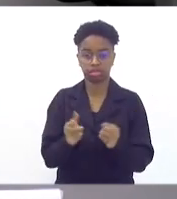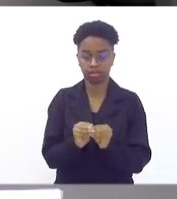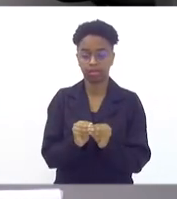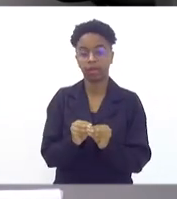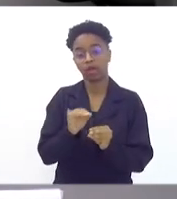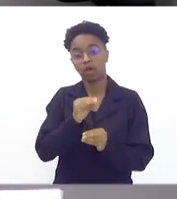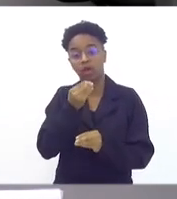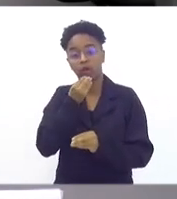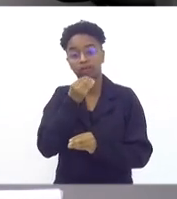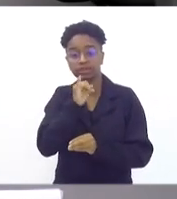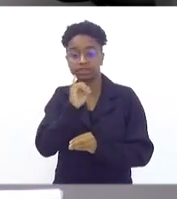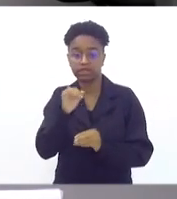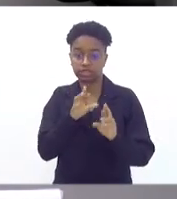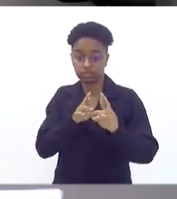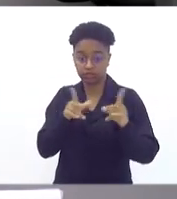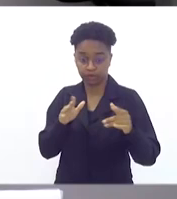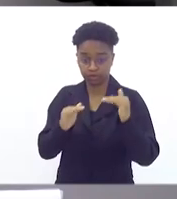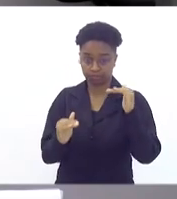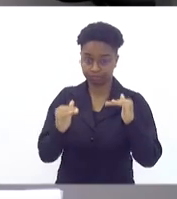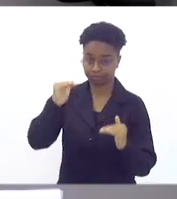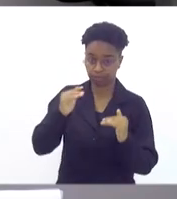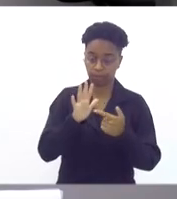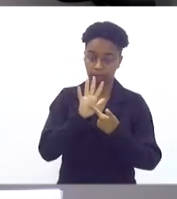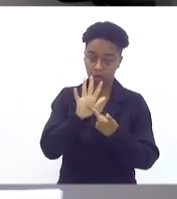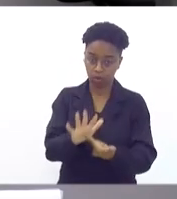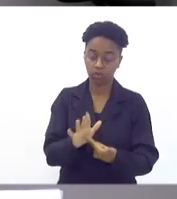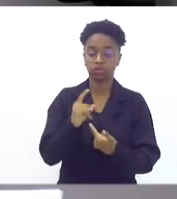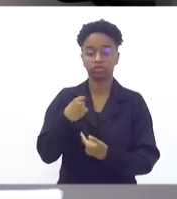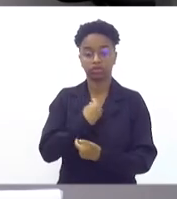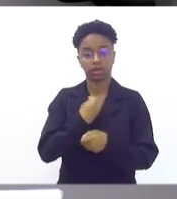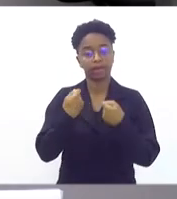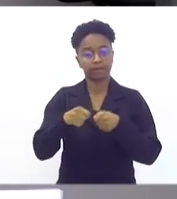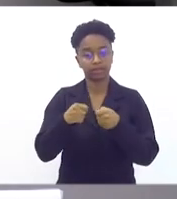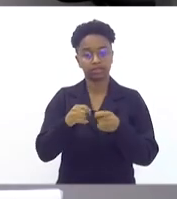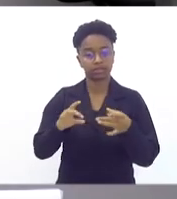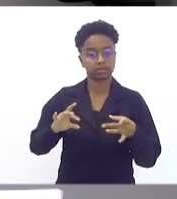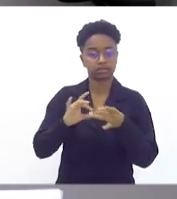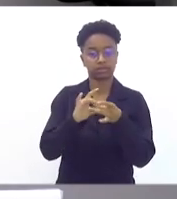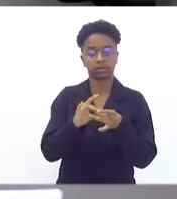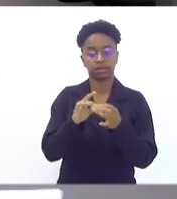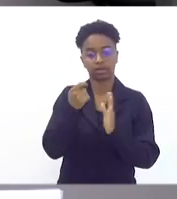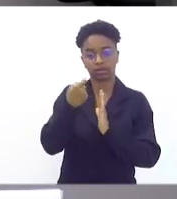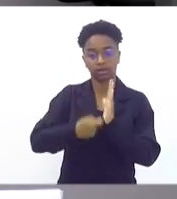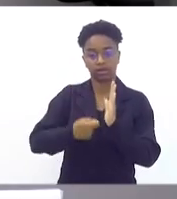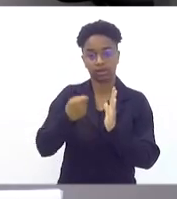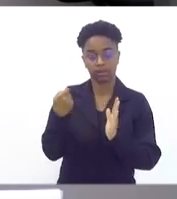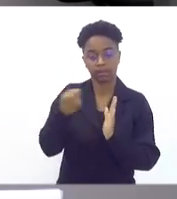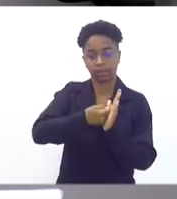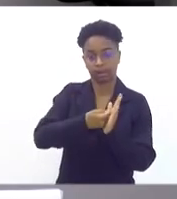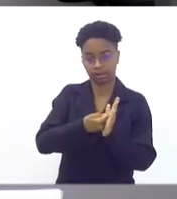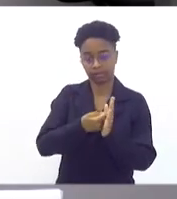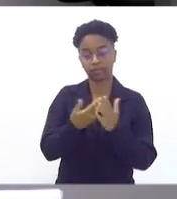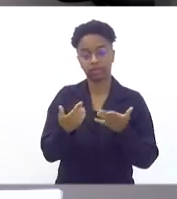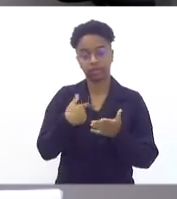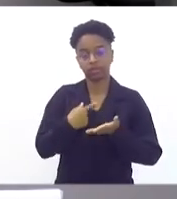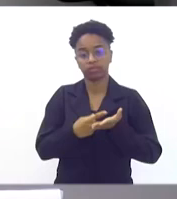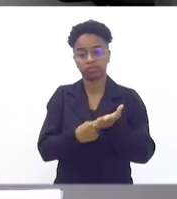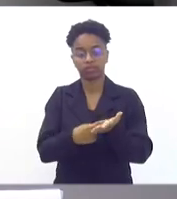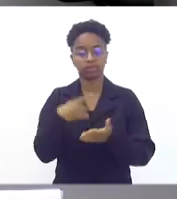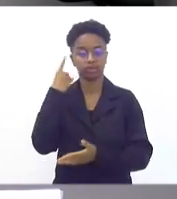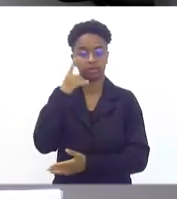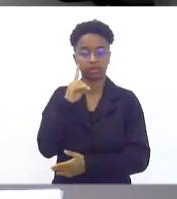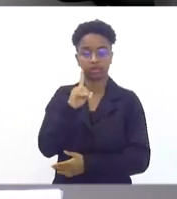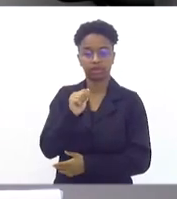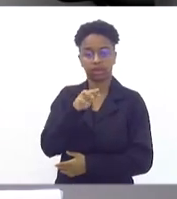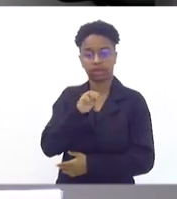a venda essa diferença isso sem ser jogado prataria me comprometir com com deputado Daniel e formar